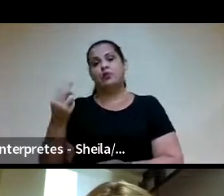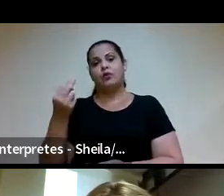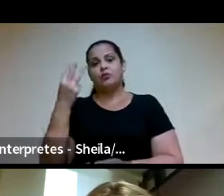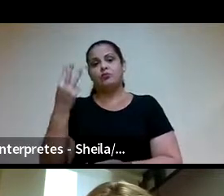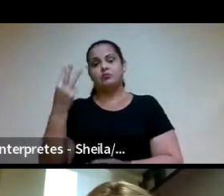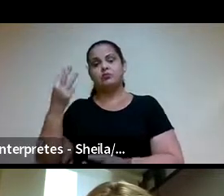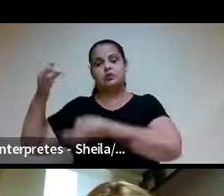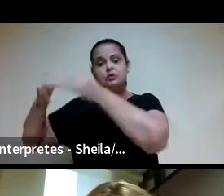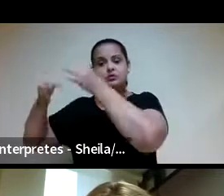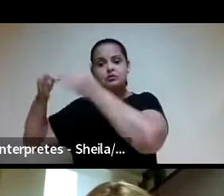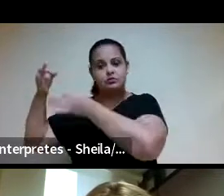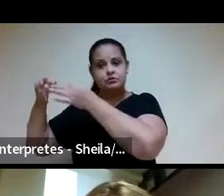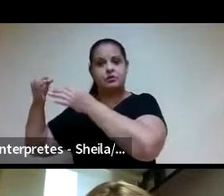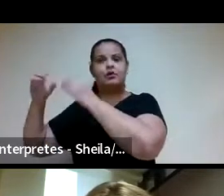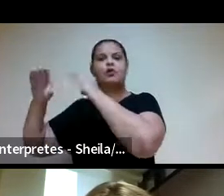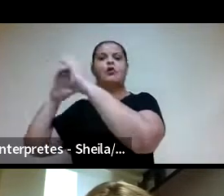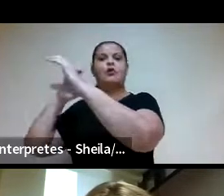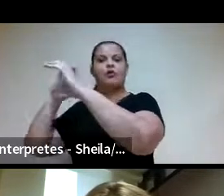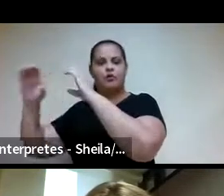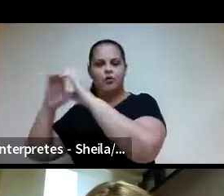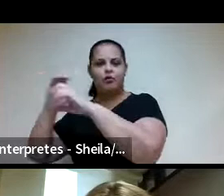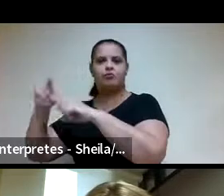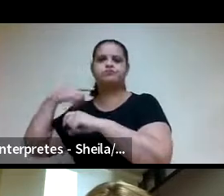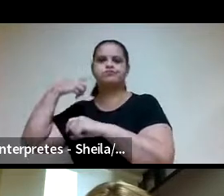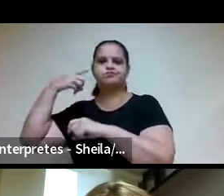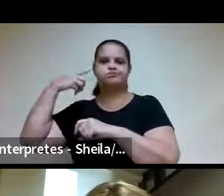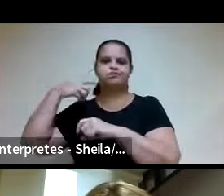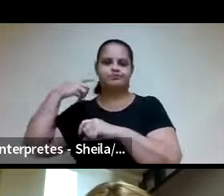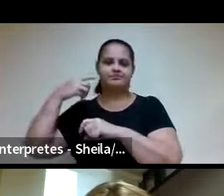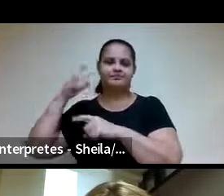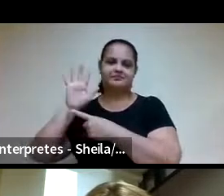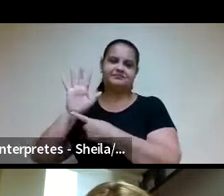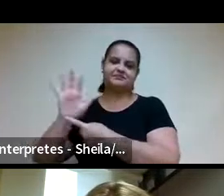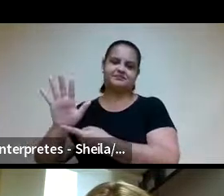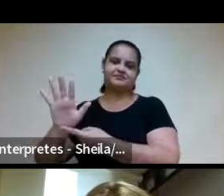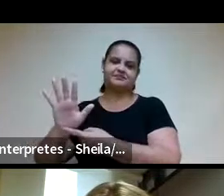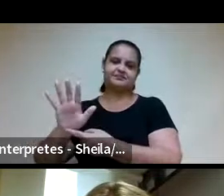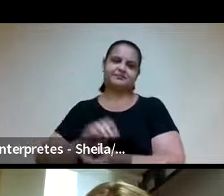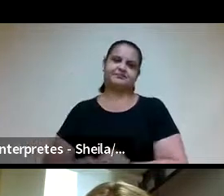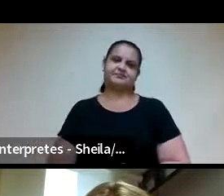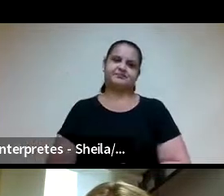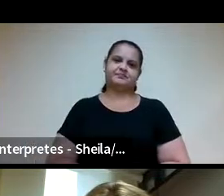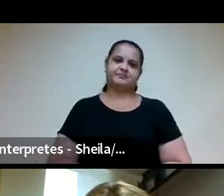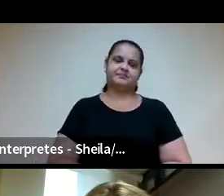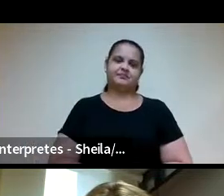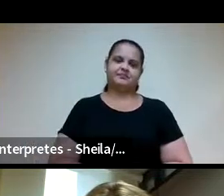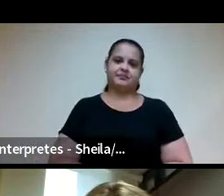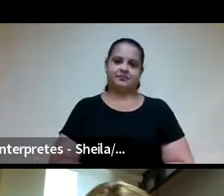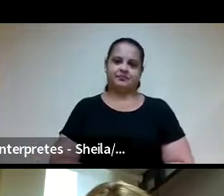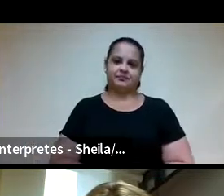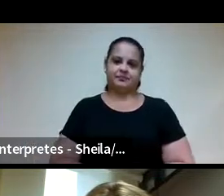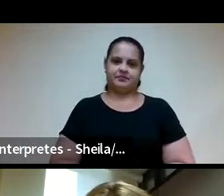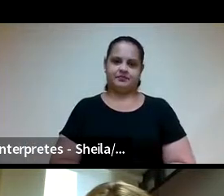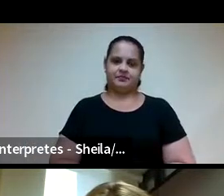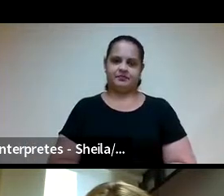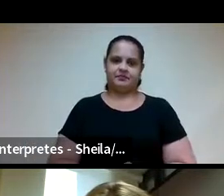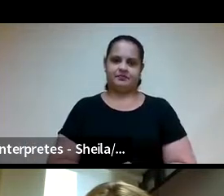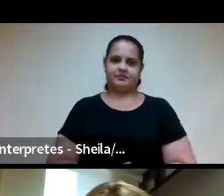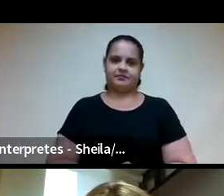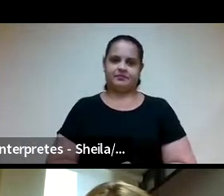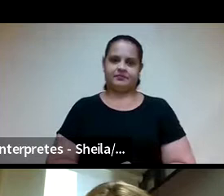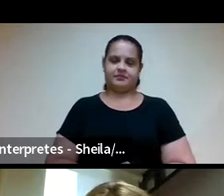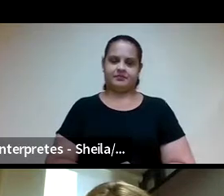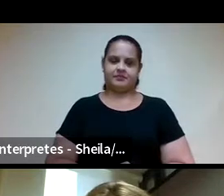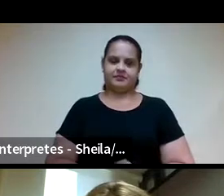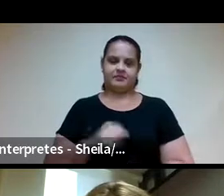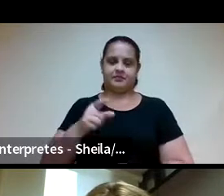comunicada comprovadamente pelo advogado que a apresentou, ela era advogada do autor, ela era testemunha do autor